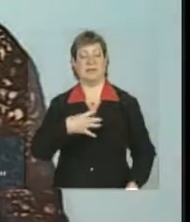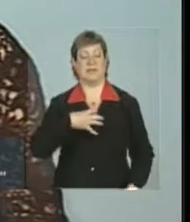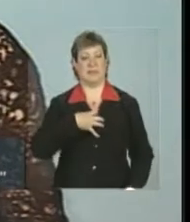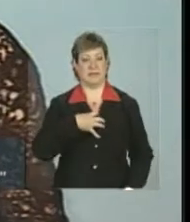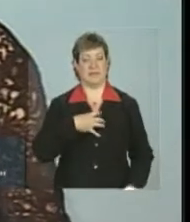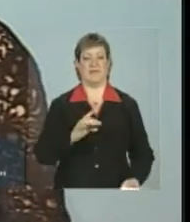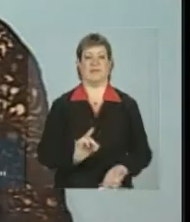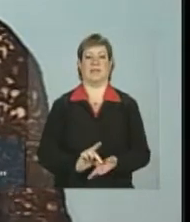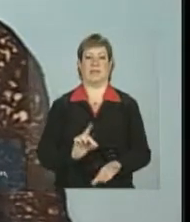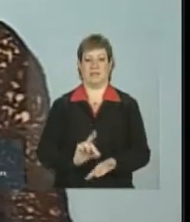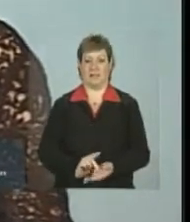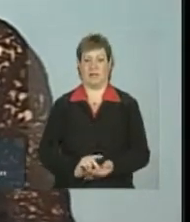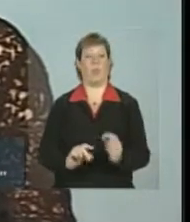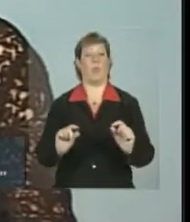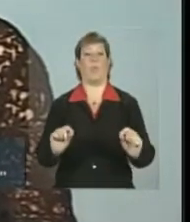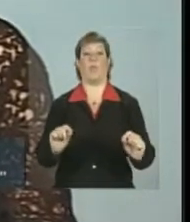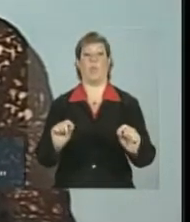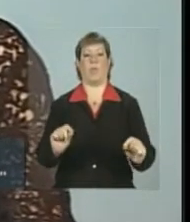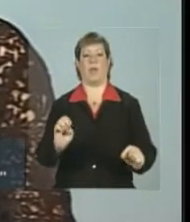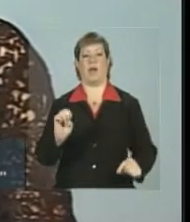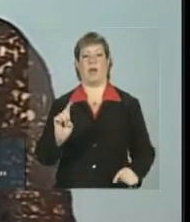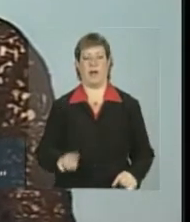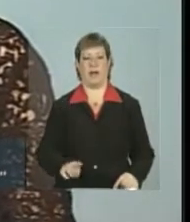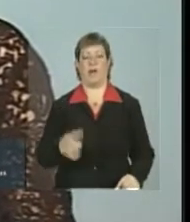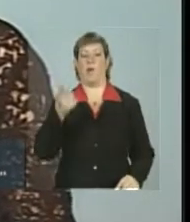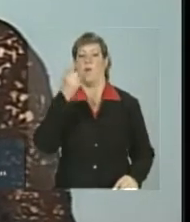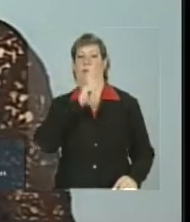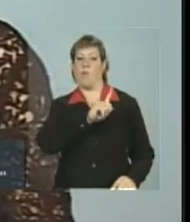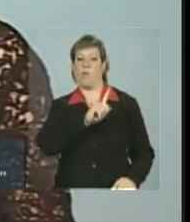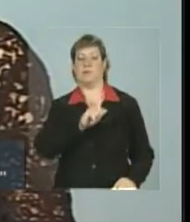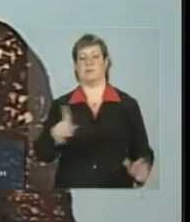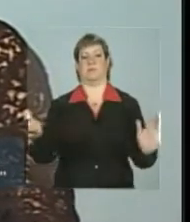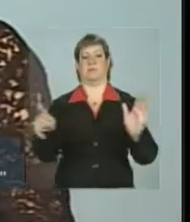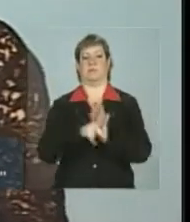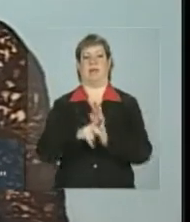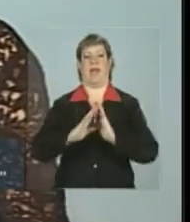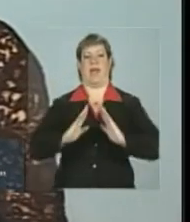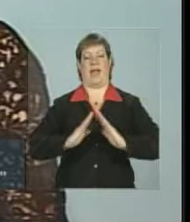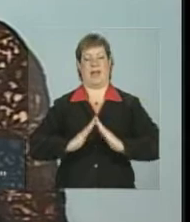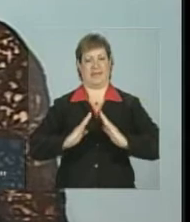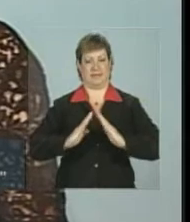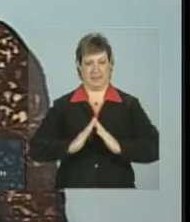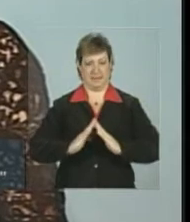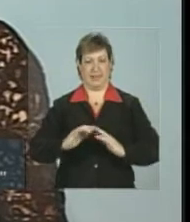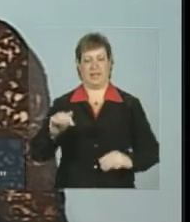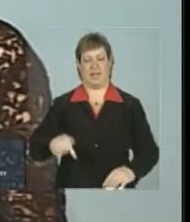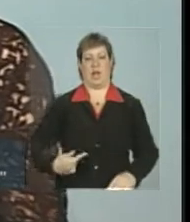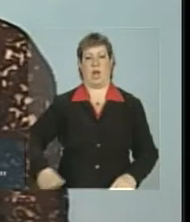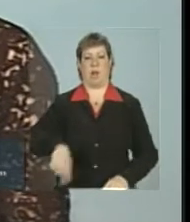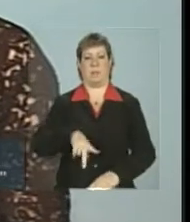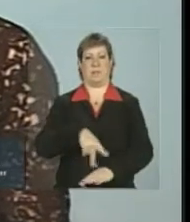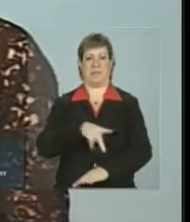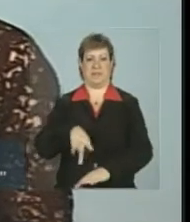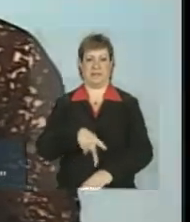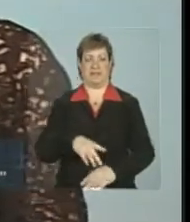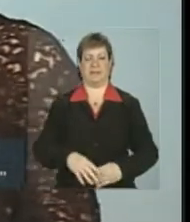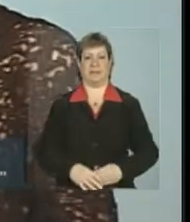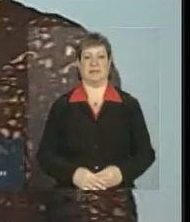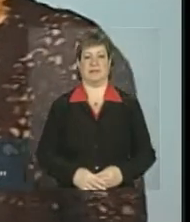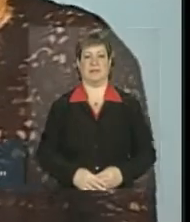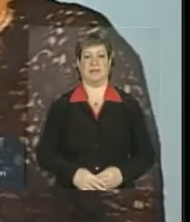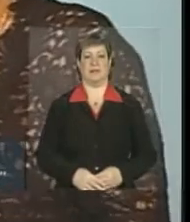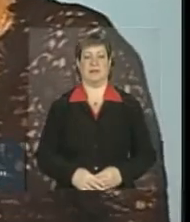de fato o que que é ter acesso à casa própria no nosso país. E,